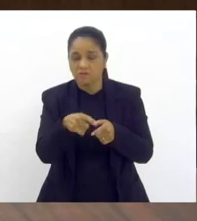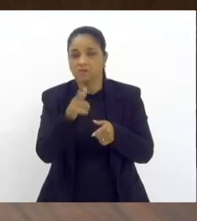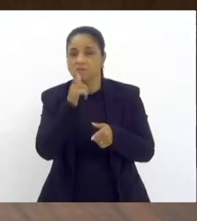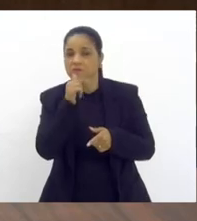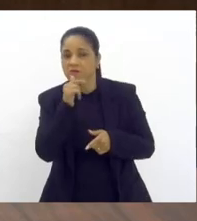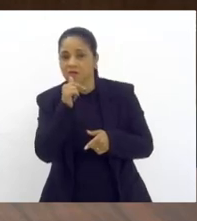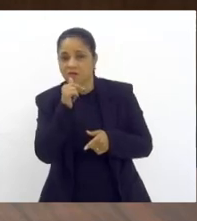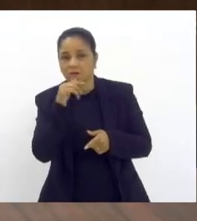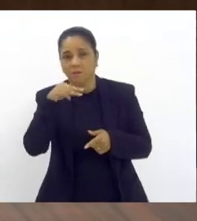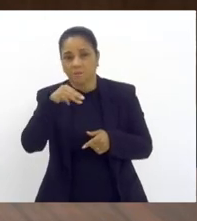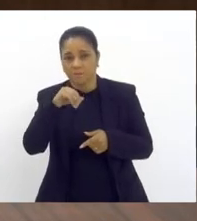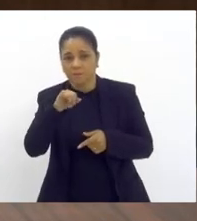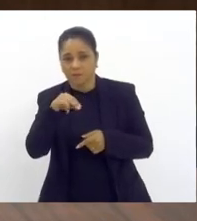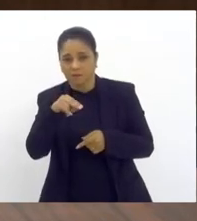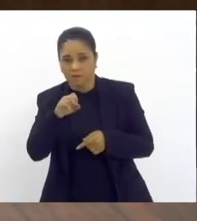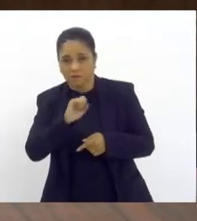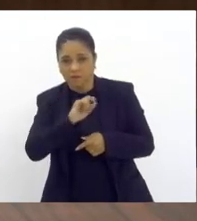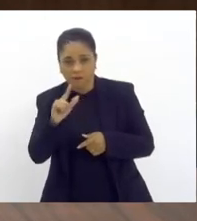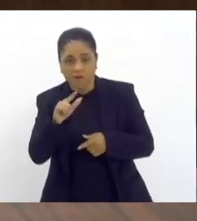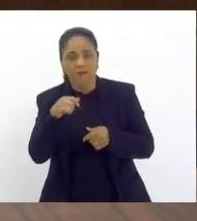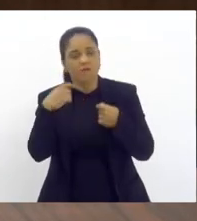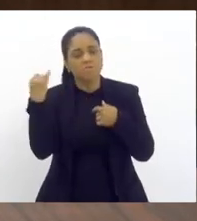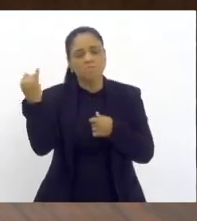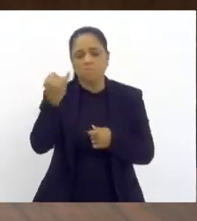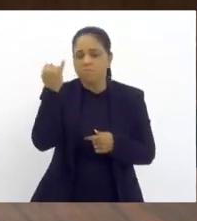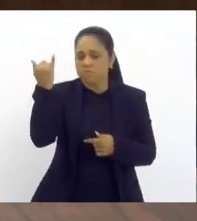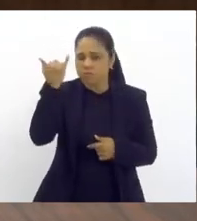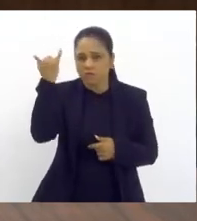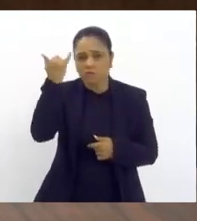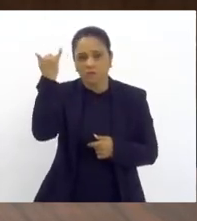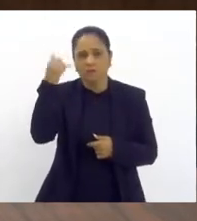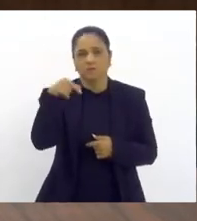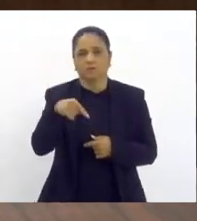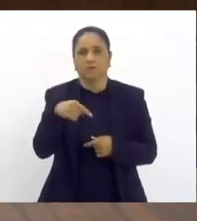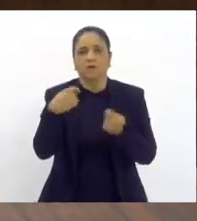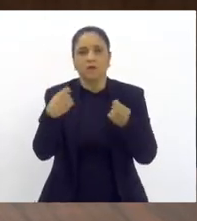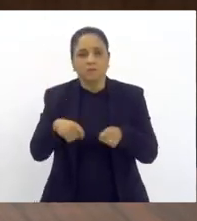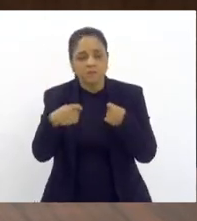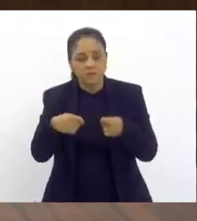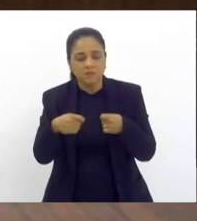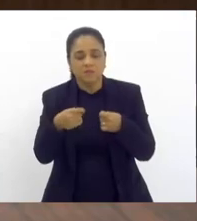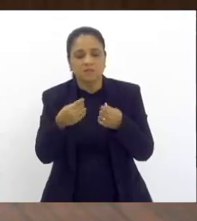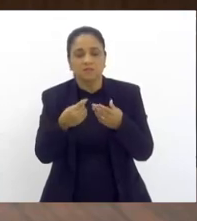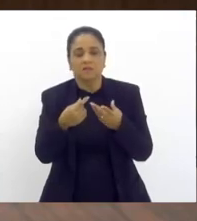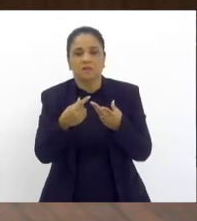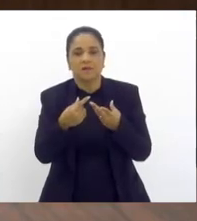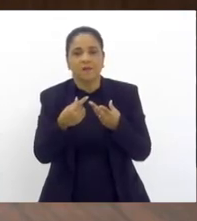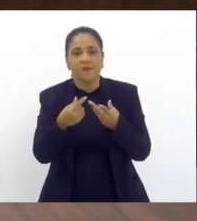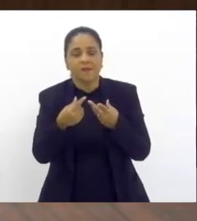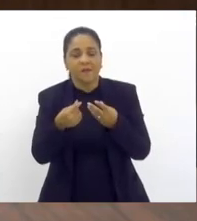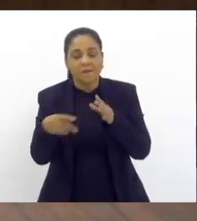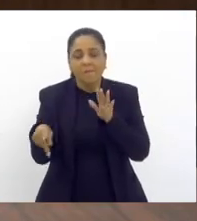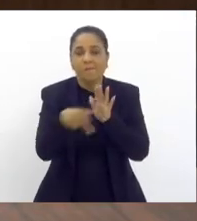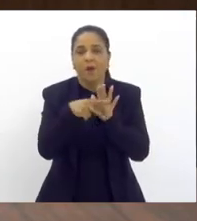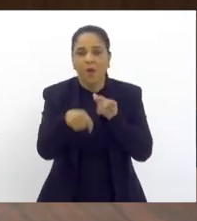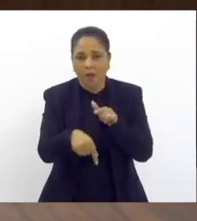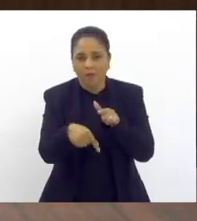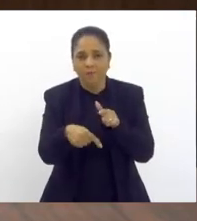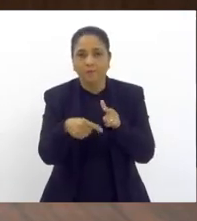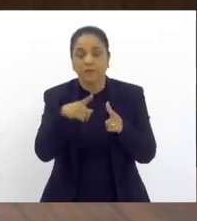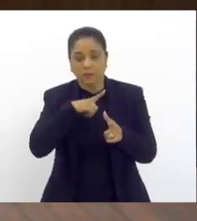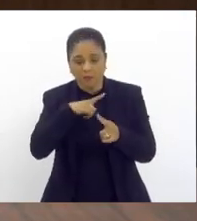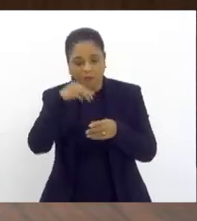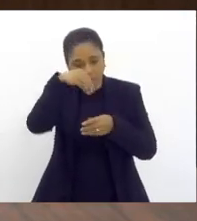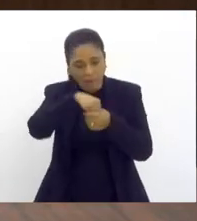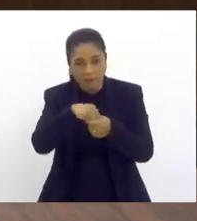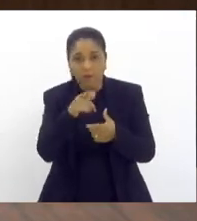ele compreendeu da importância, o porquê que teria que ser resina virgem, justamente porque vai estar armazenando a água, que é o